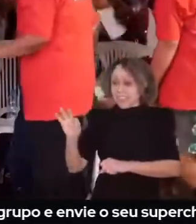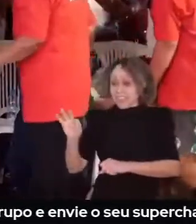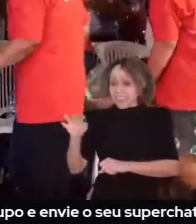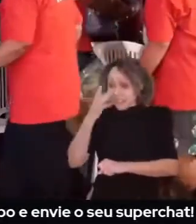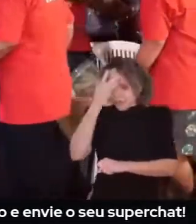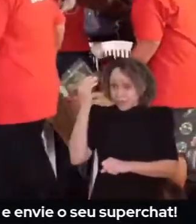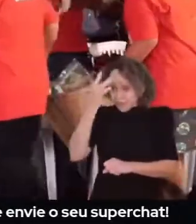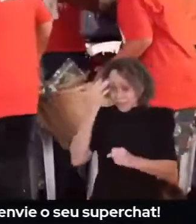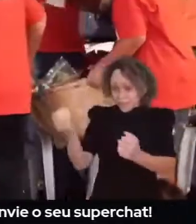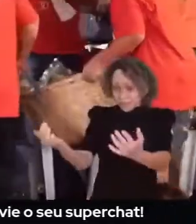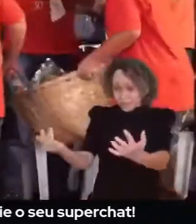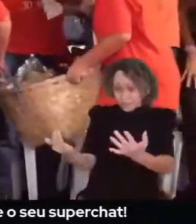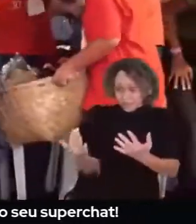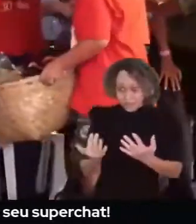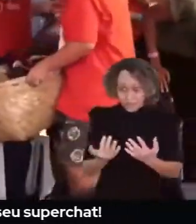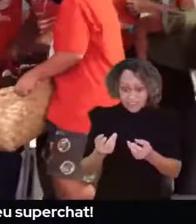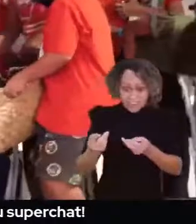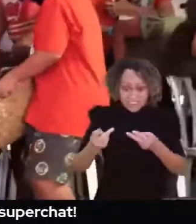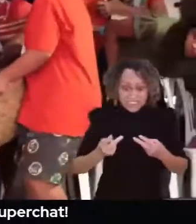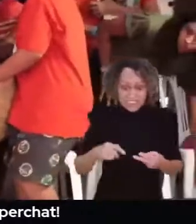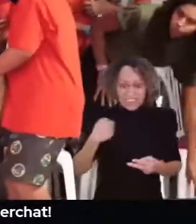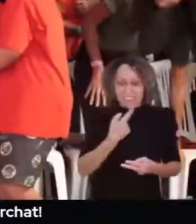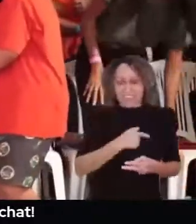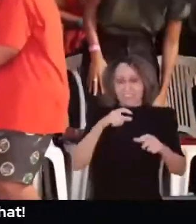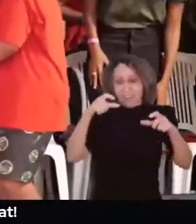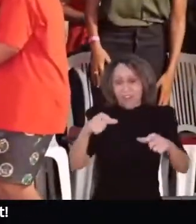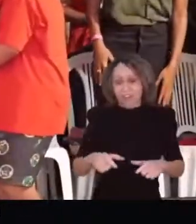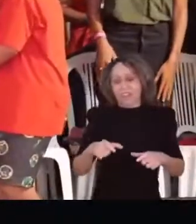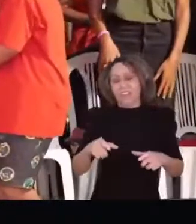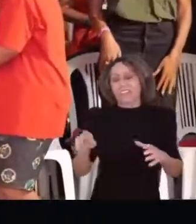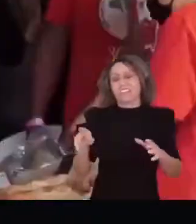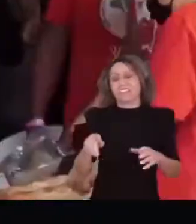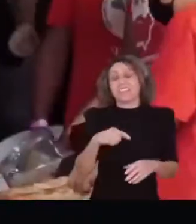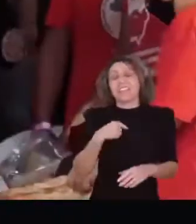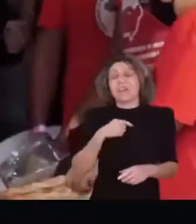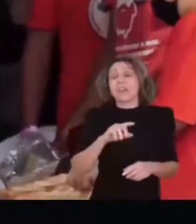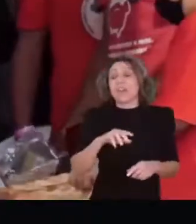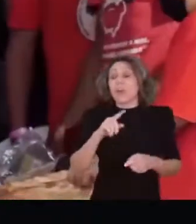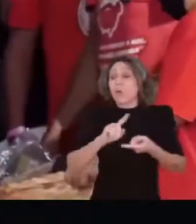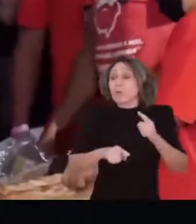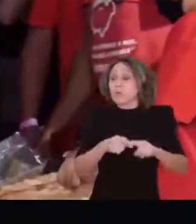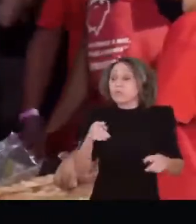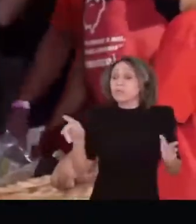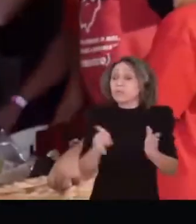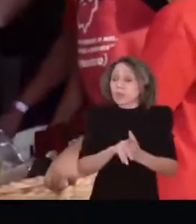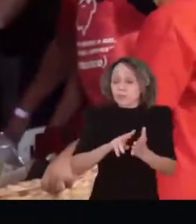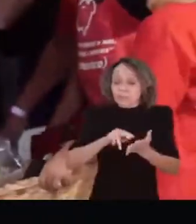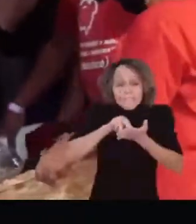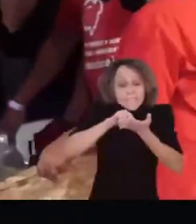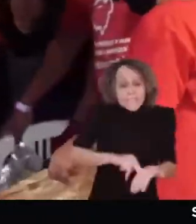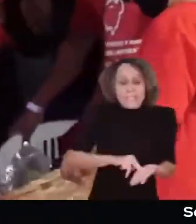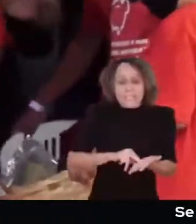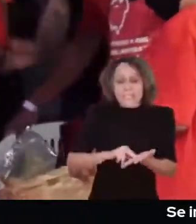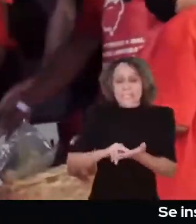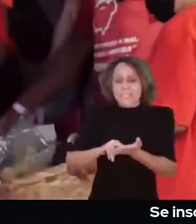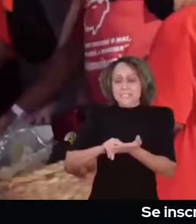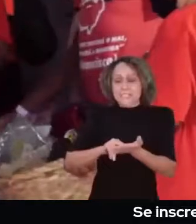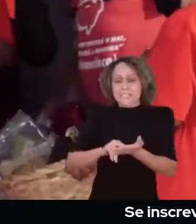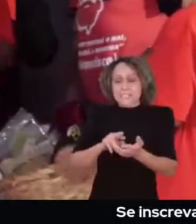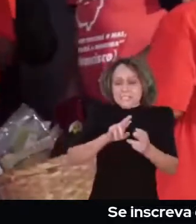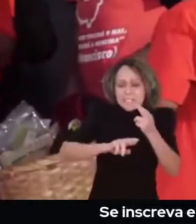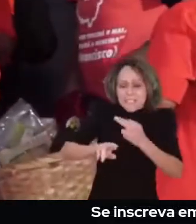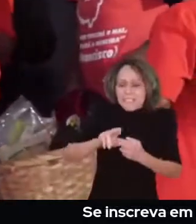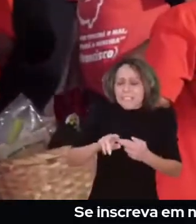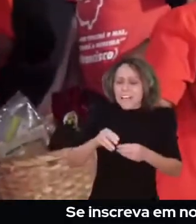da nossa resistência, da reforma agrária. Vamos saudar isso com um bom dia, presidente Lula, com